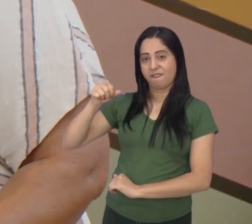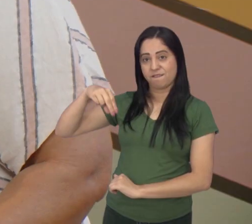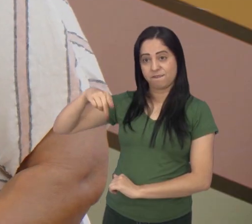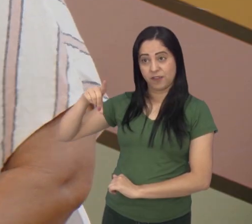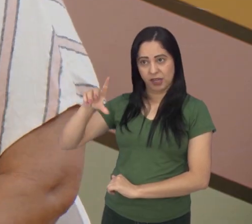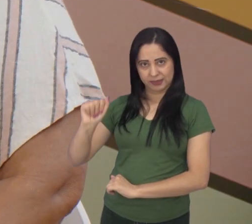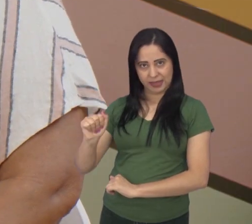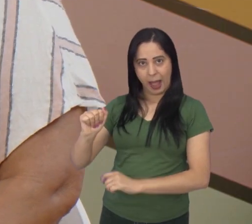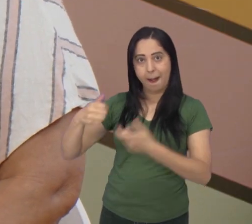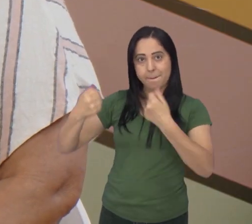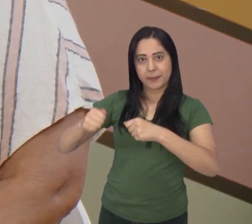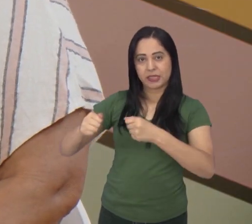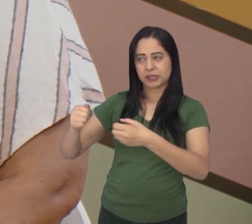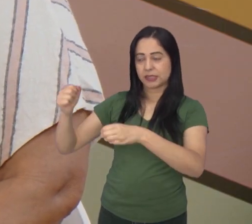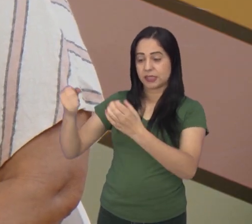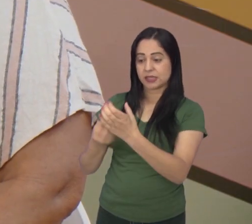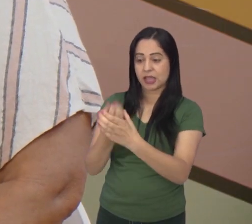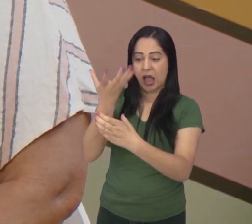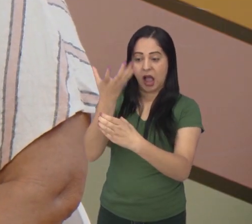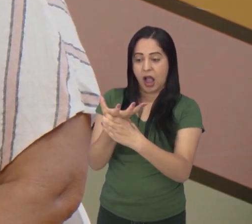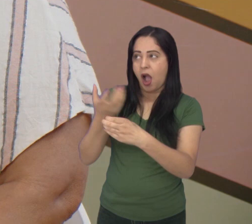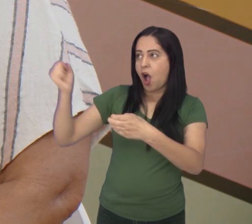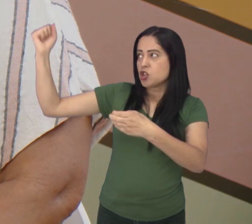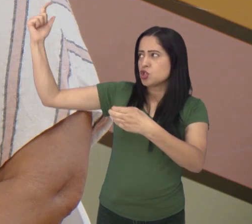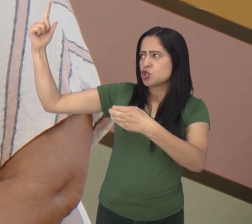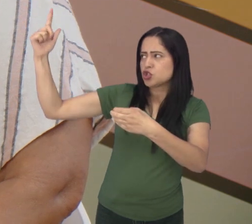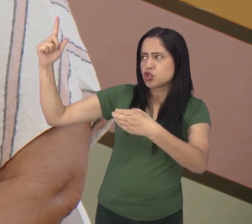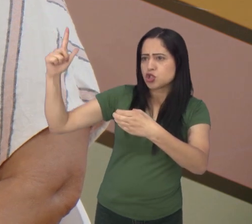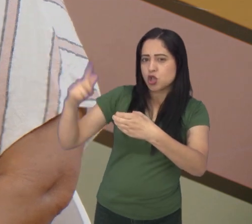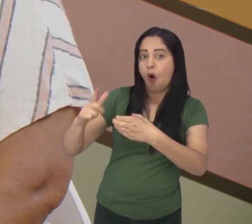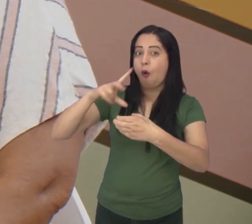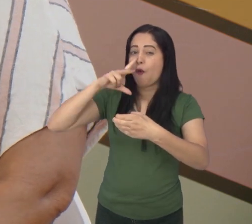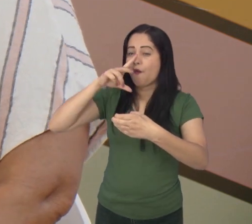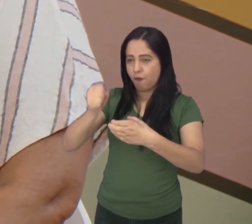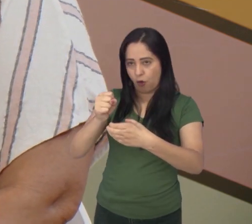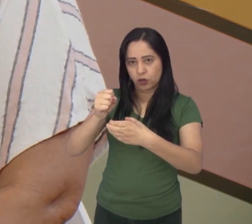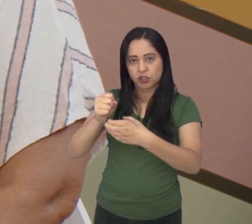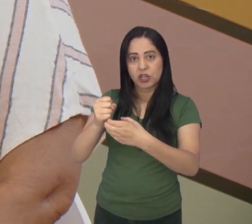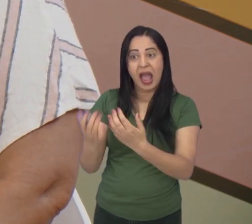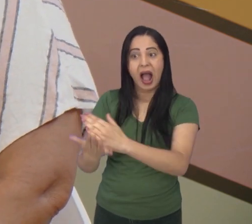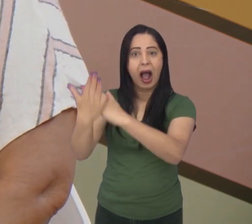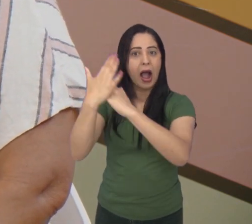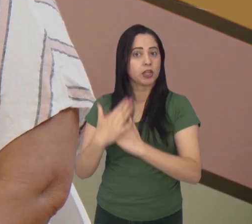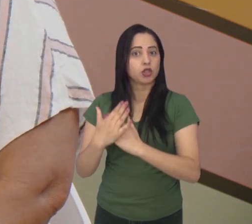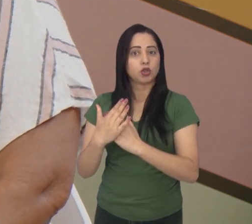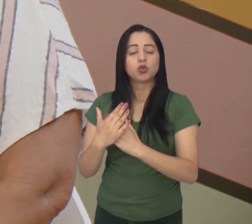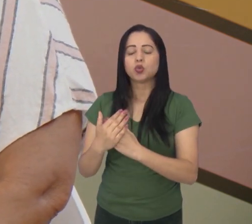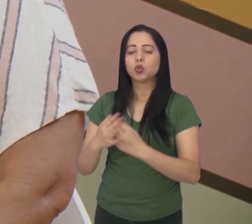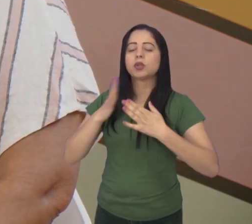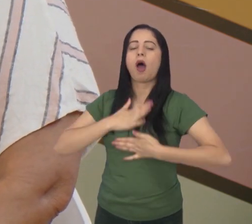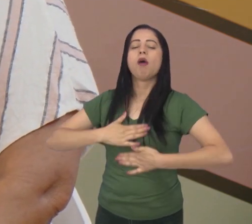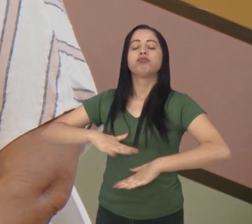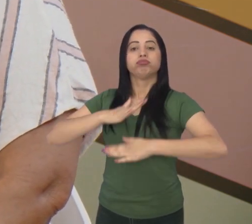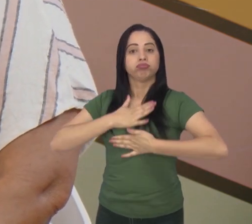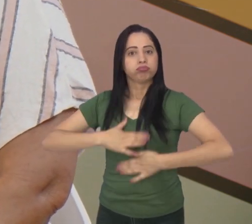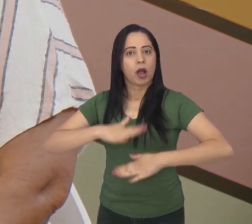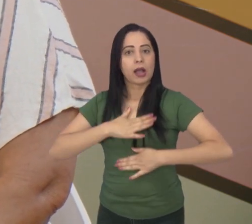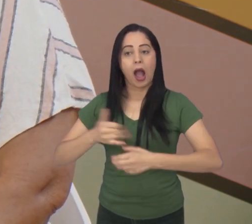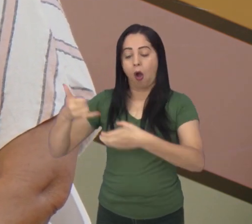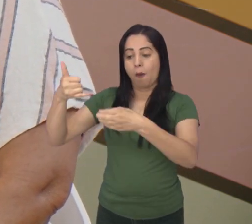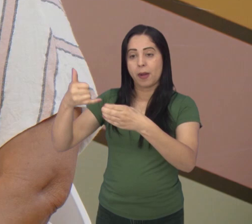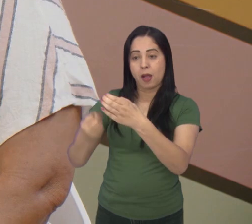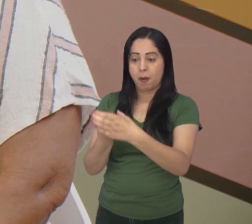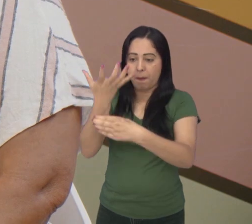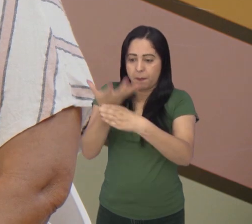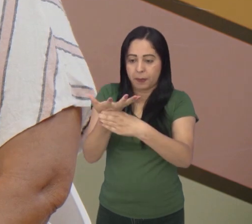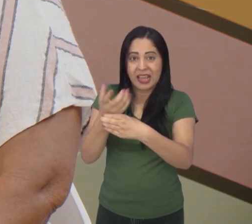também, muito medicinal, excelente para acalmar. O óleo essencial dela é muito